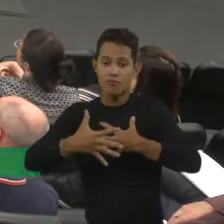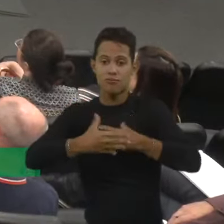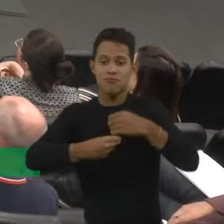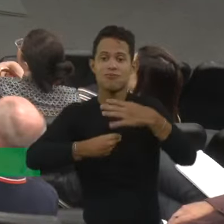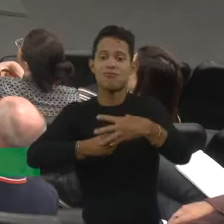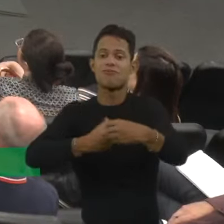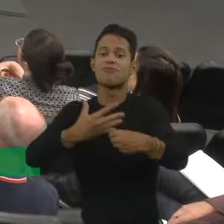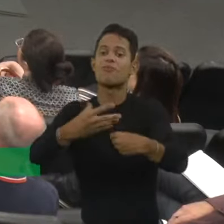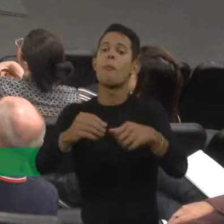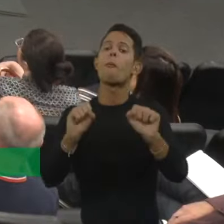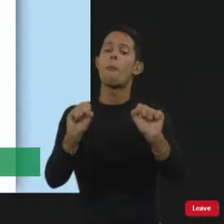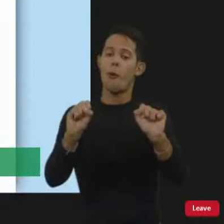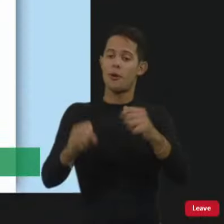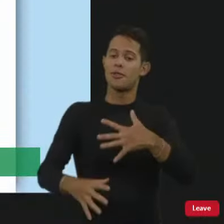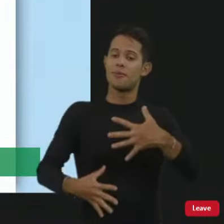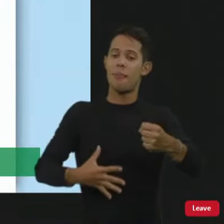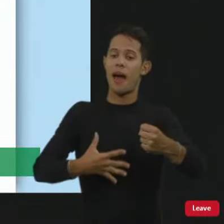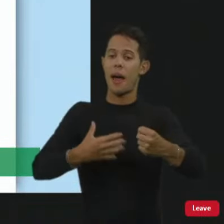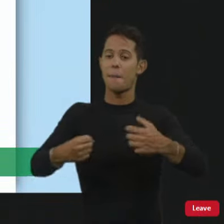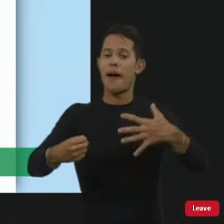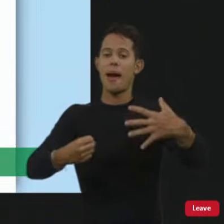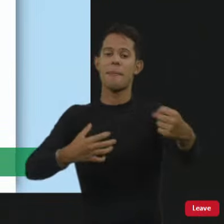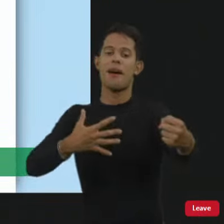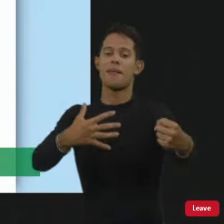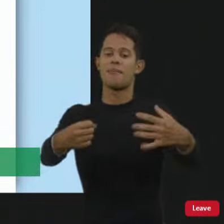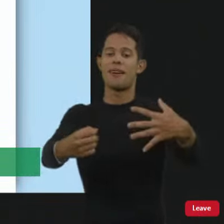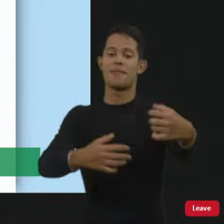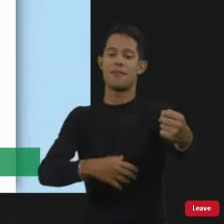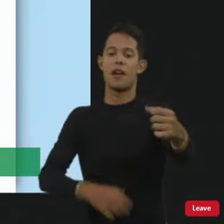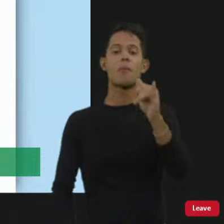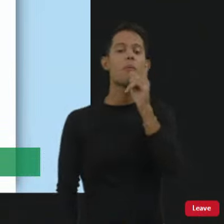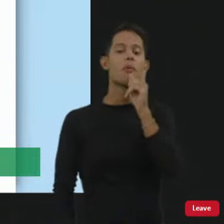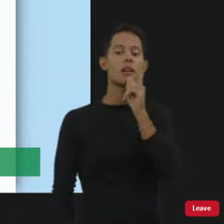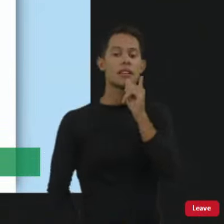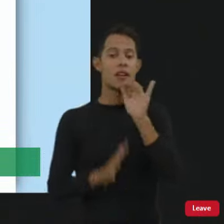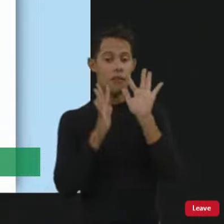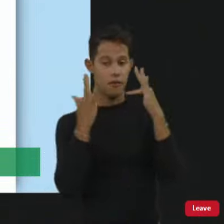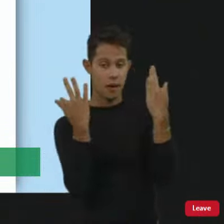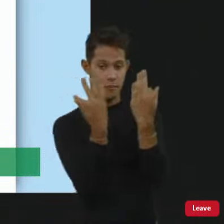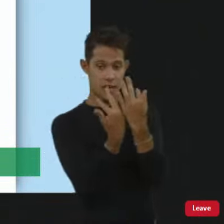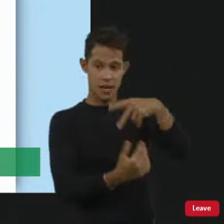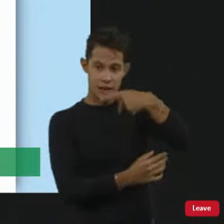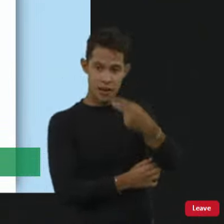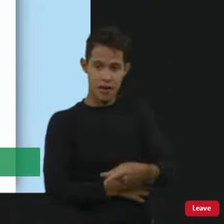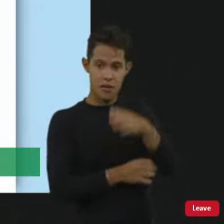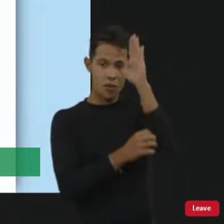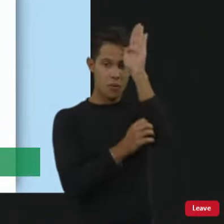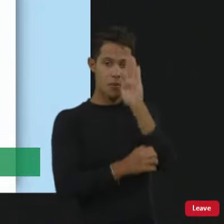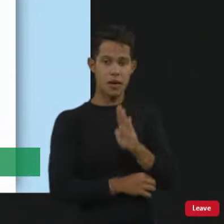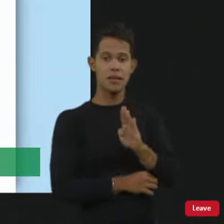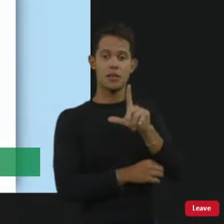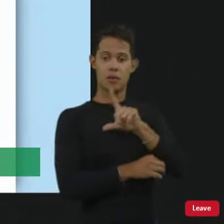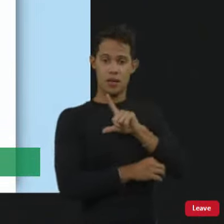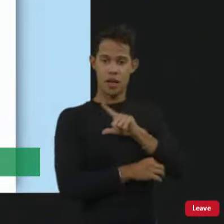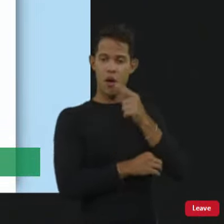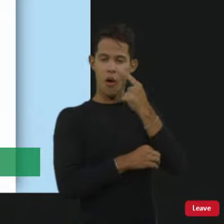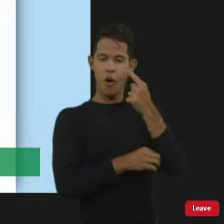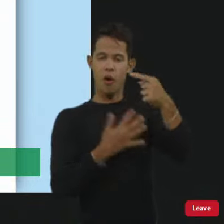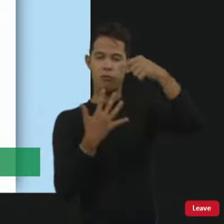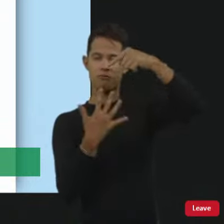por exemplo, aqui uma das maiores famílias no Brasil com angedema hereditário, esse que é o heredograma dessa